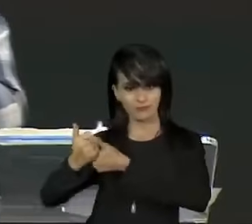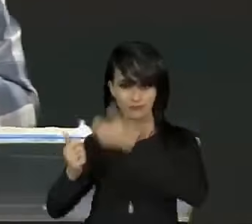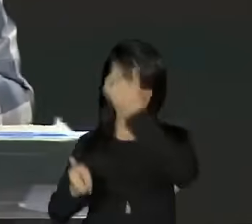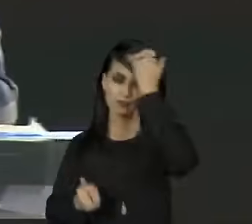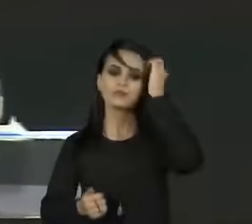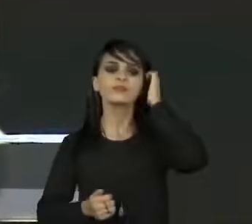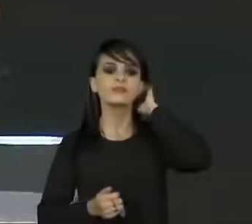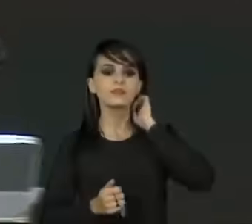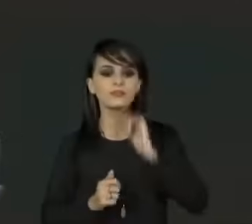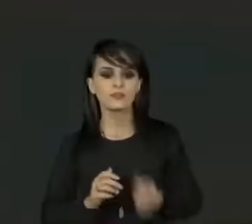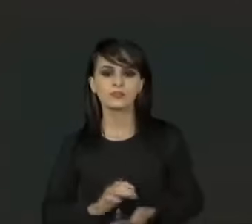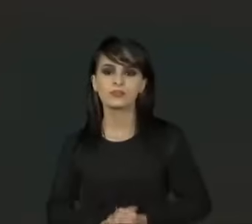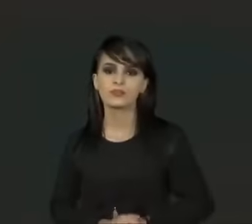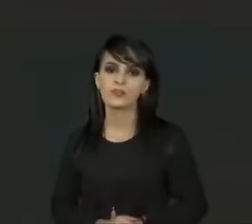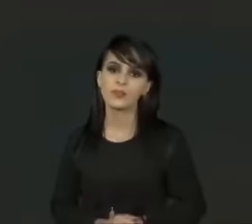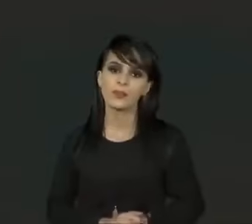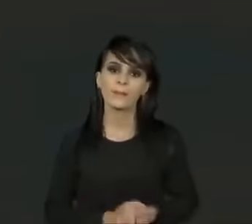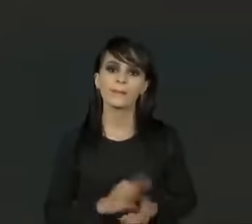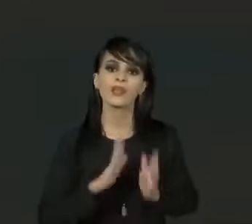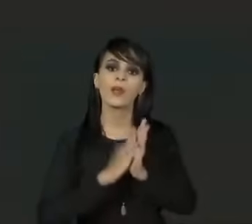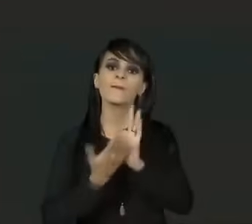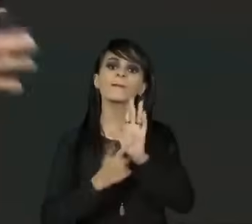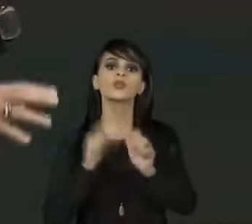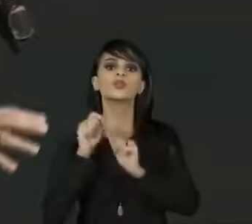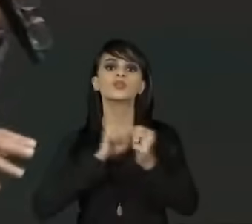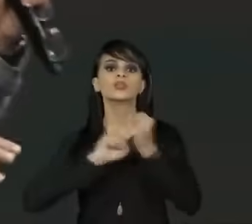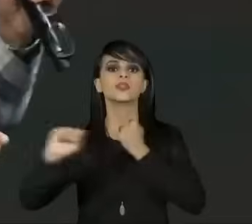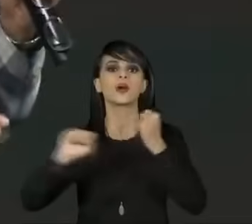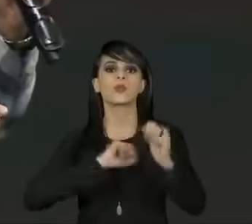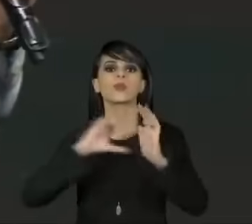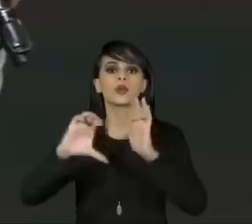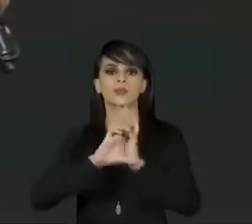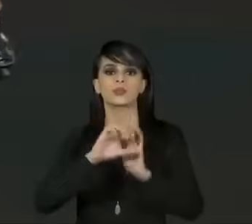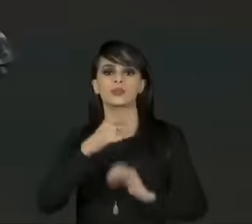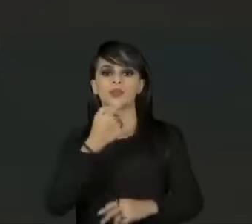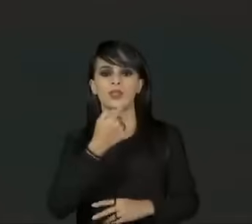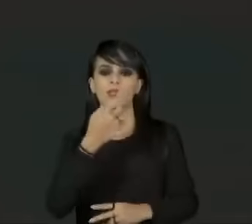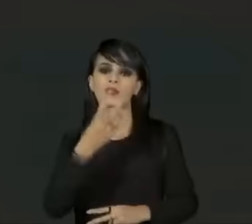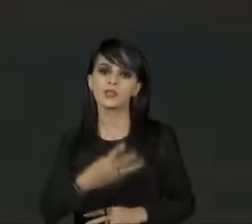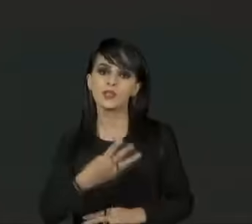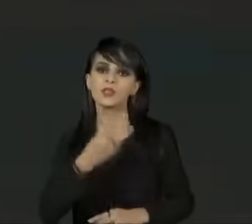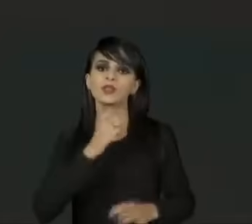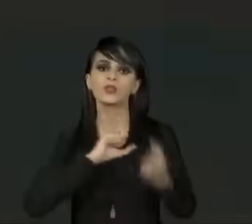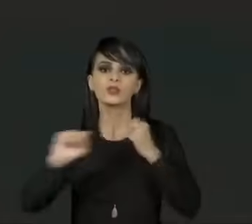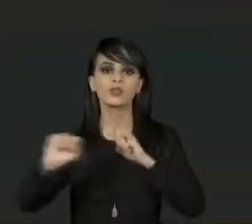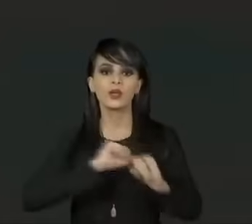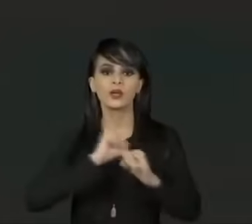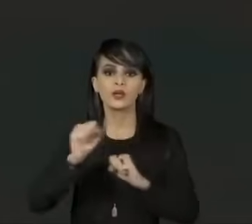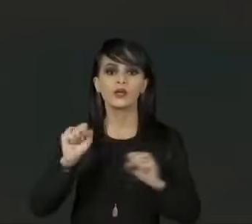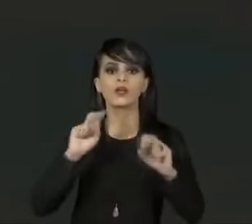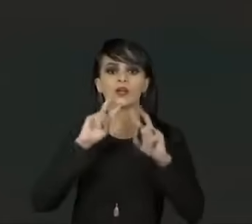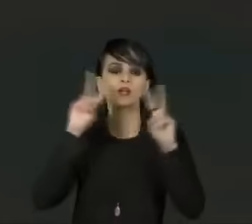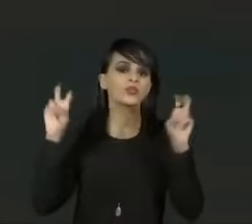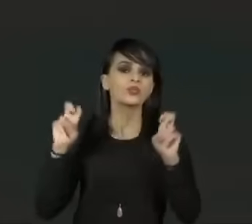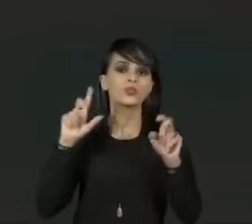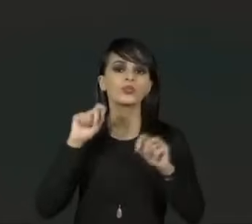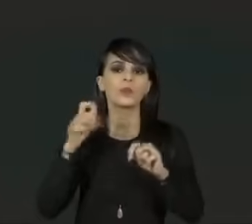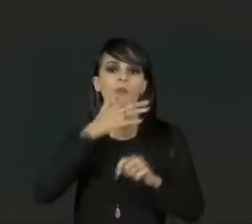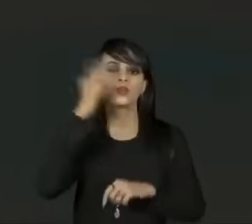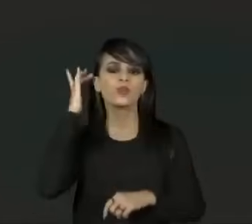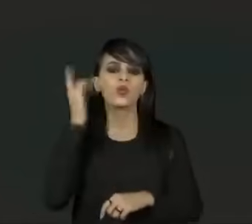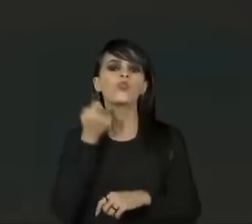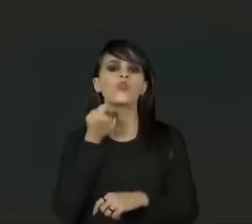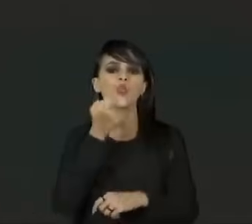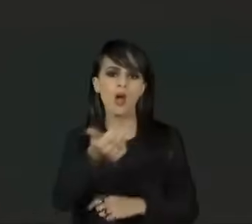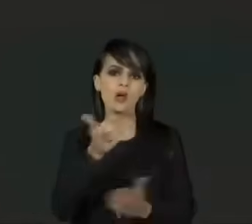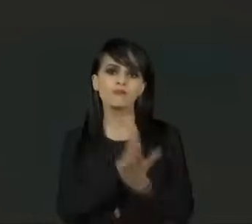faz e a Bíblia mostra no Salmo 73 que é um Salmo que fala que um homem quase se desviou por causa da